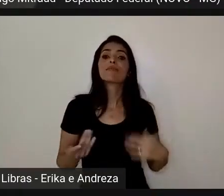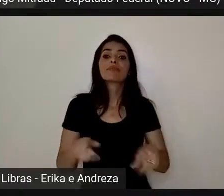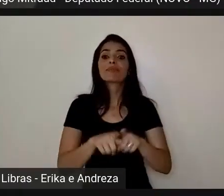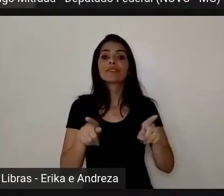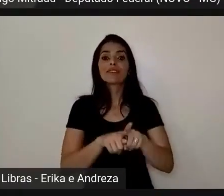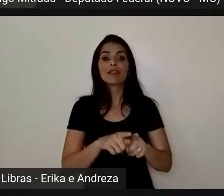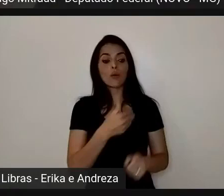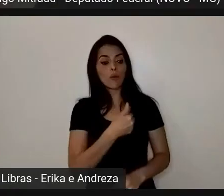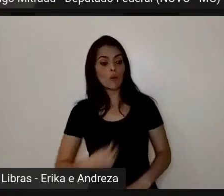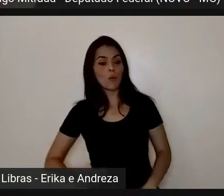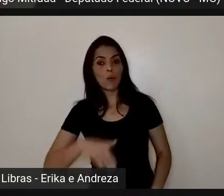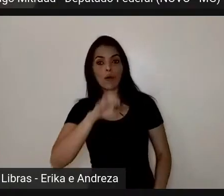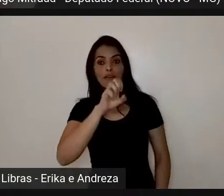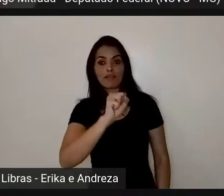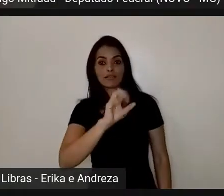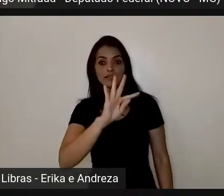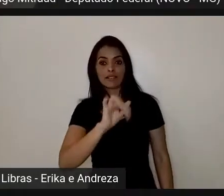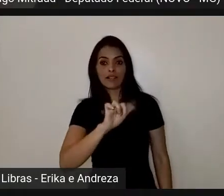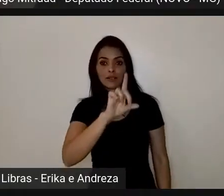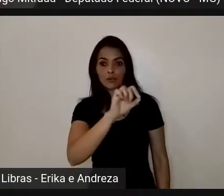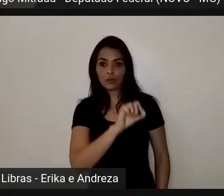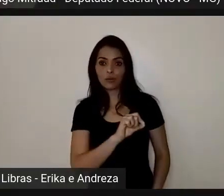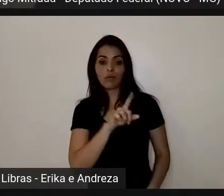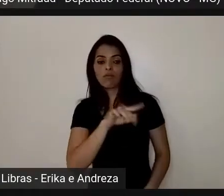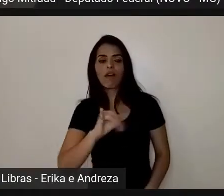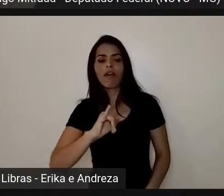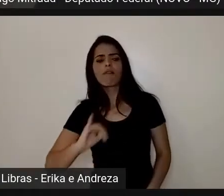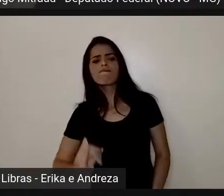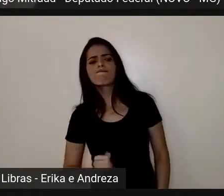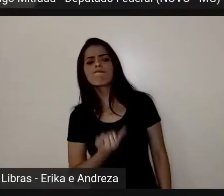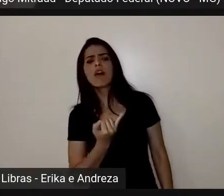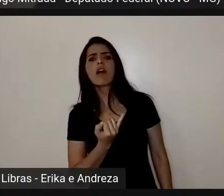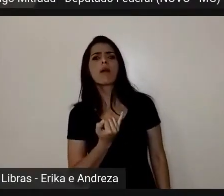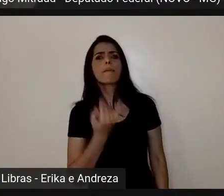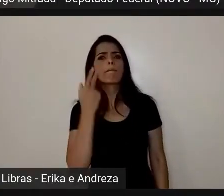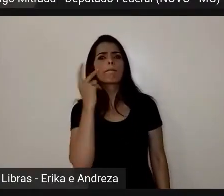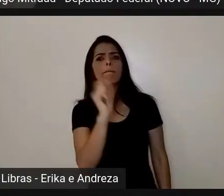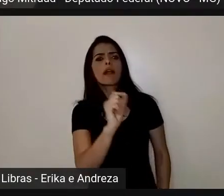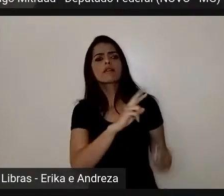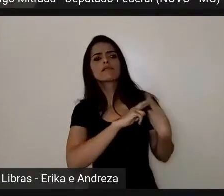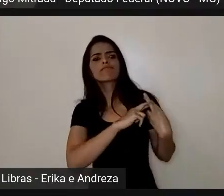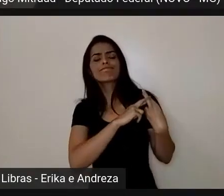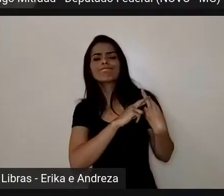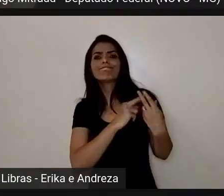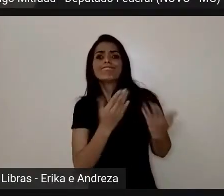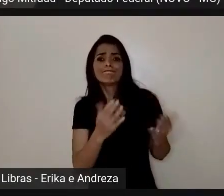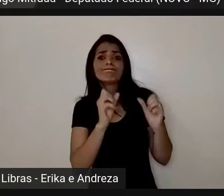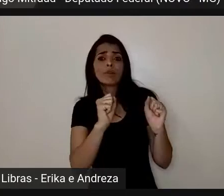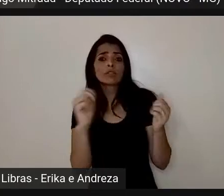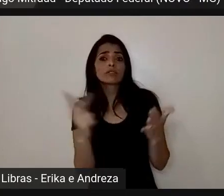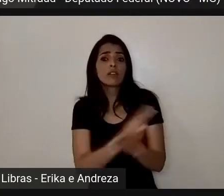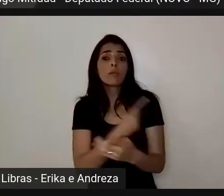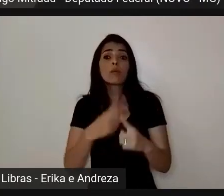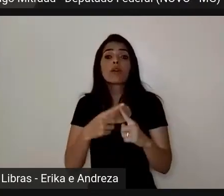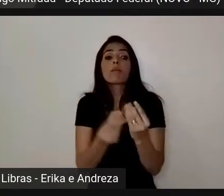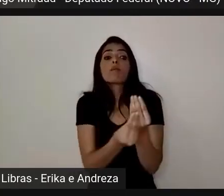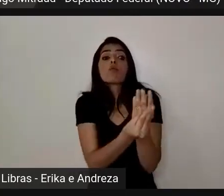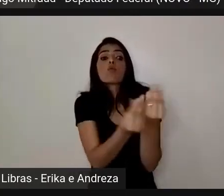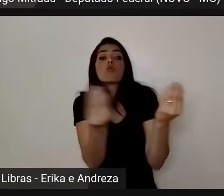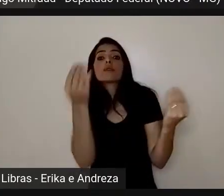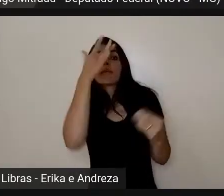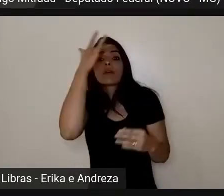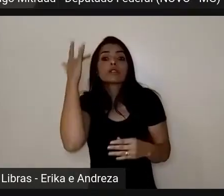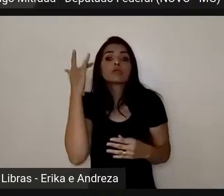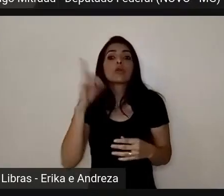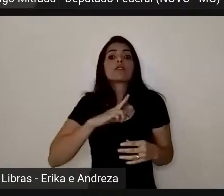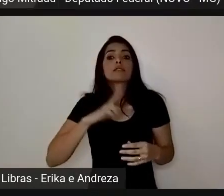usar isso de maneira irresponsável, que permita que muitas pessoas tenham acesso a